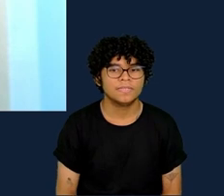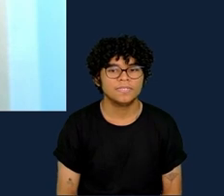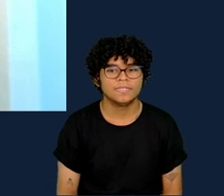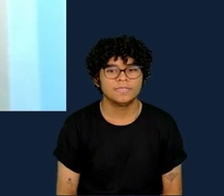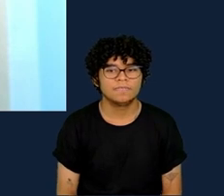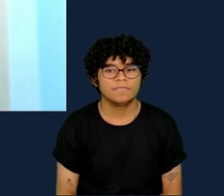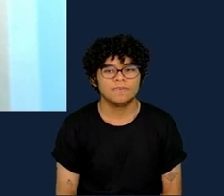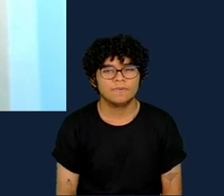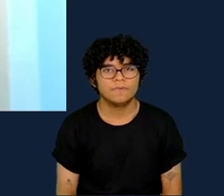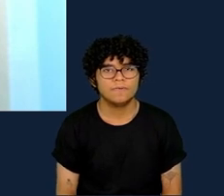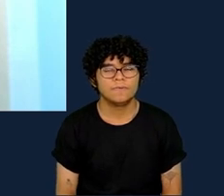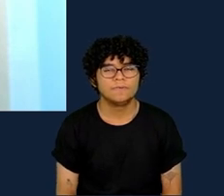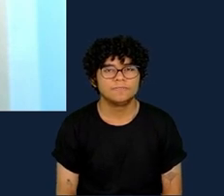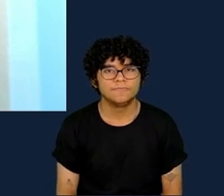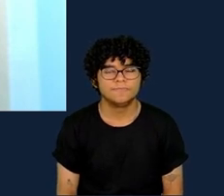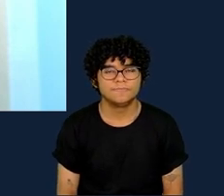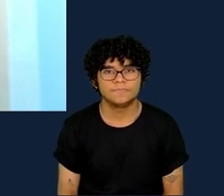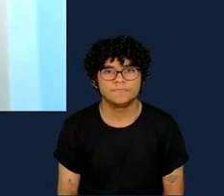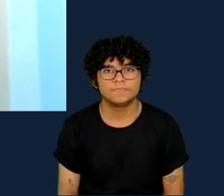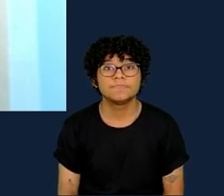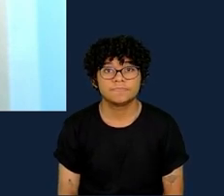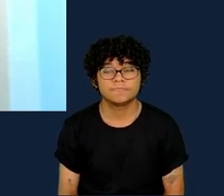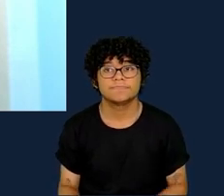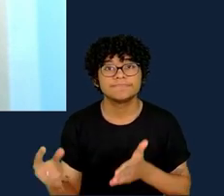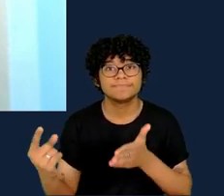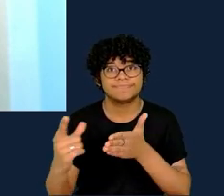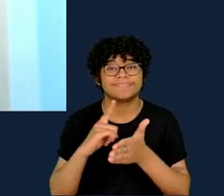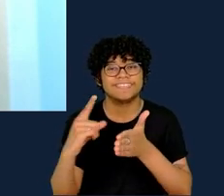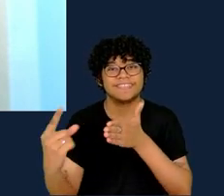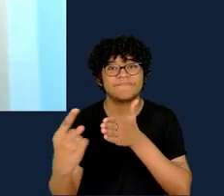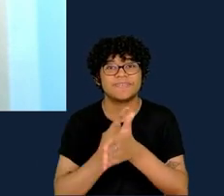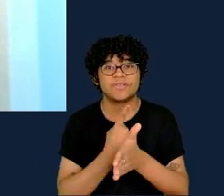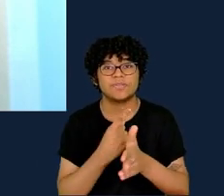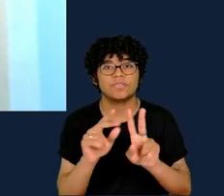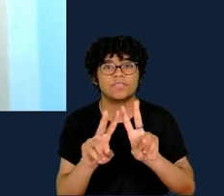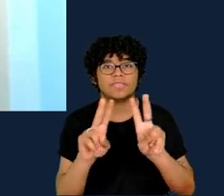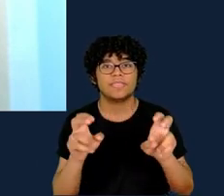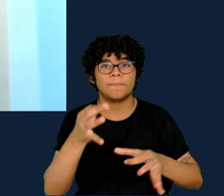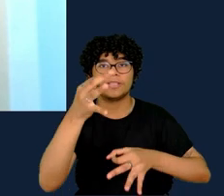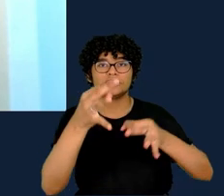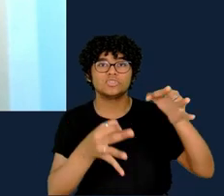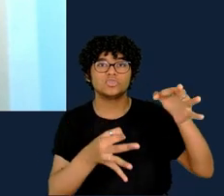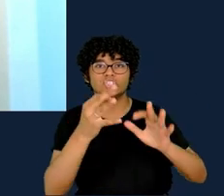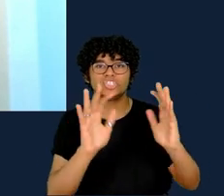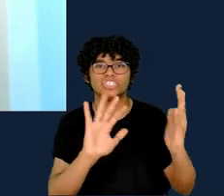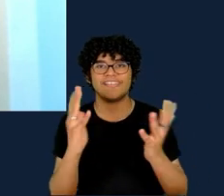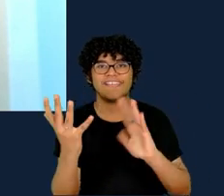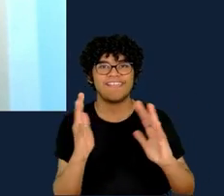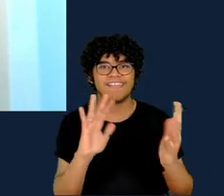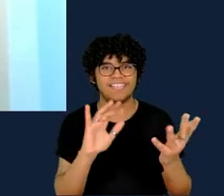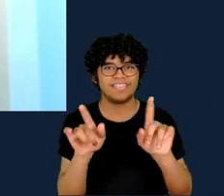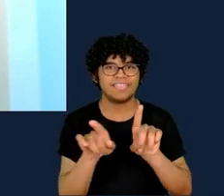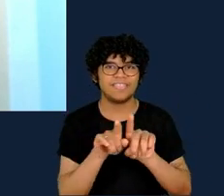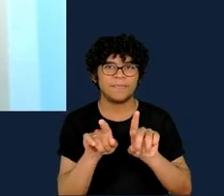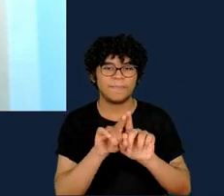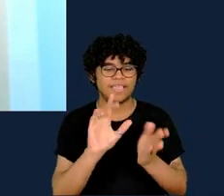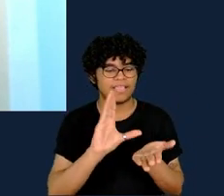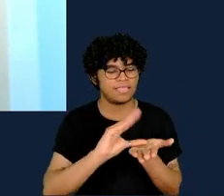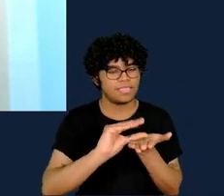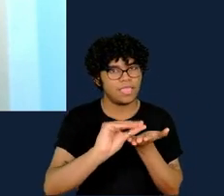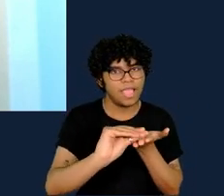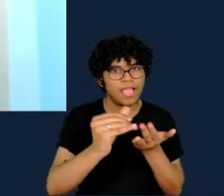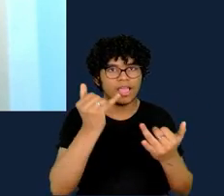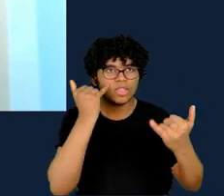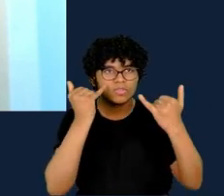Uma pergunta diz respeito a essa questão da justiça climática e a disponibilidade de dados ou